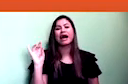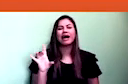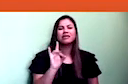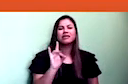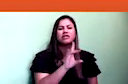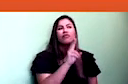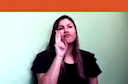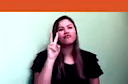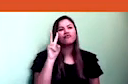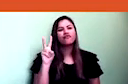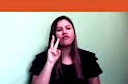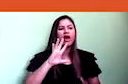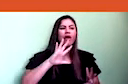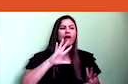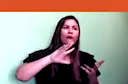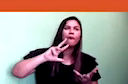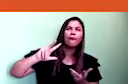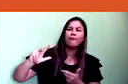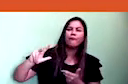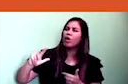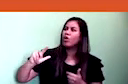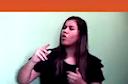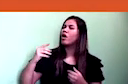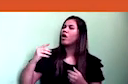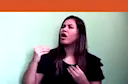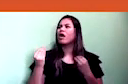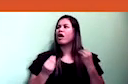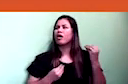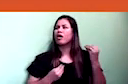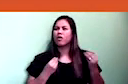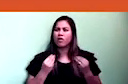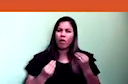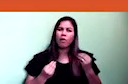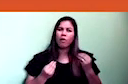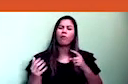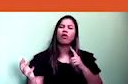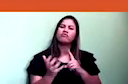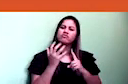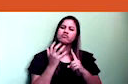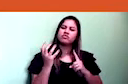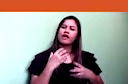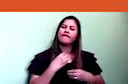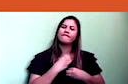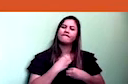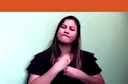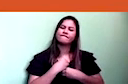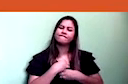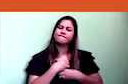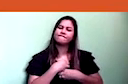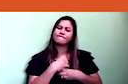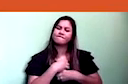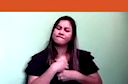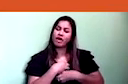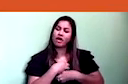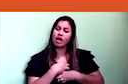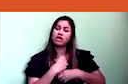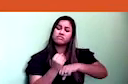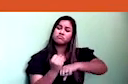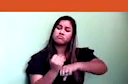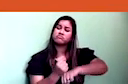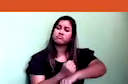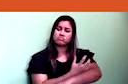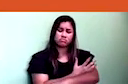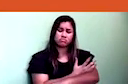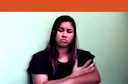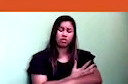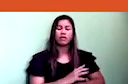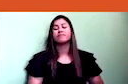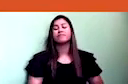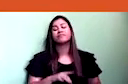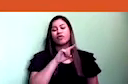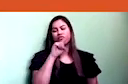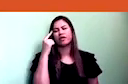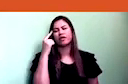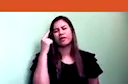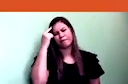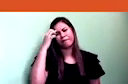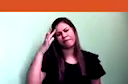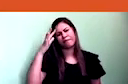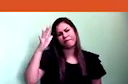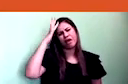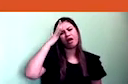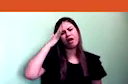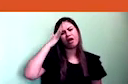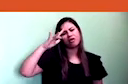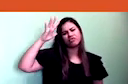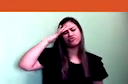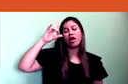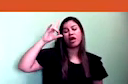influenciará a maneira como eles se sentem e se comportam. Então, vejam que como você pensa o mundo é como